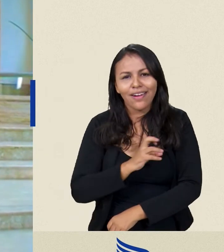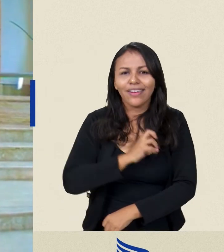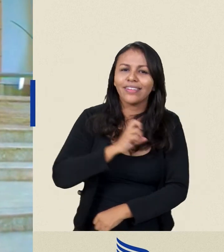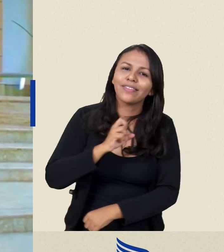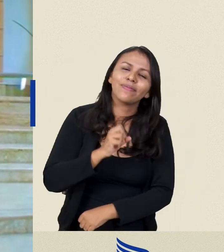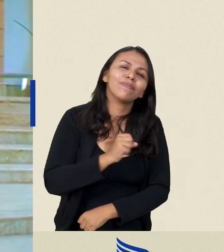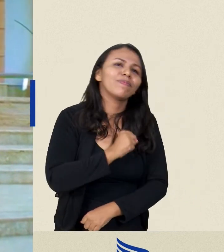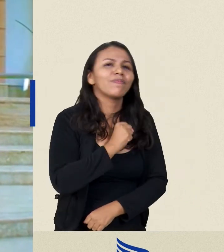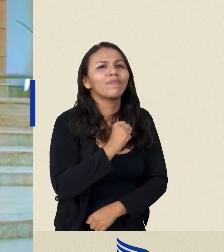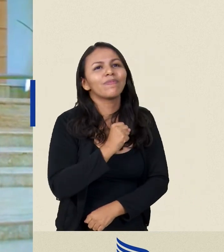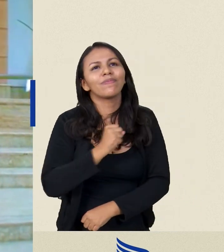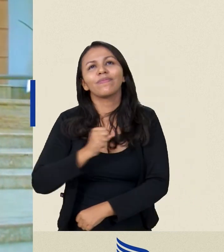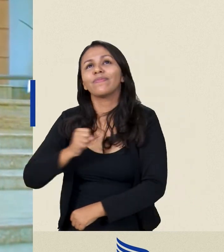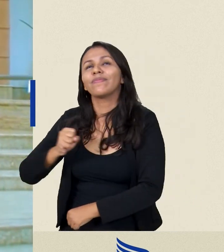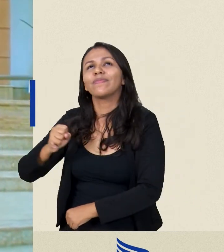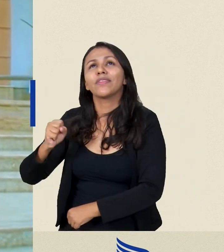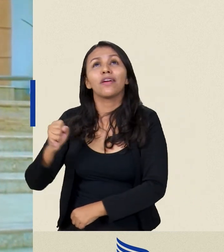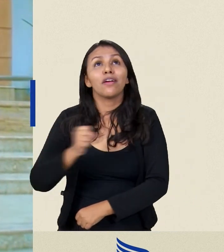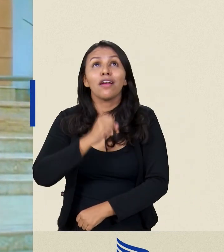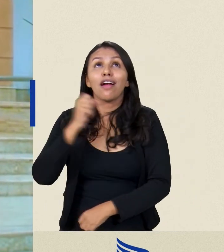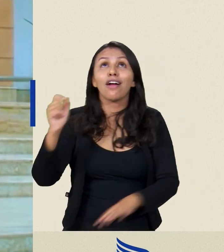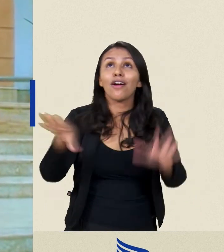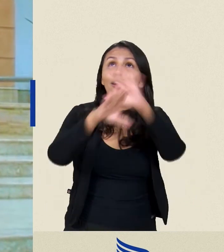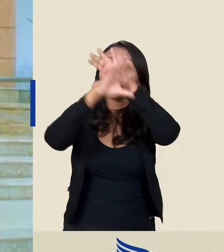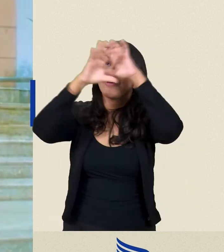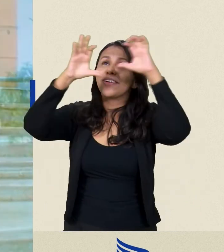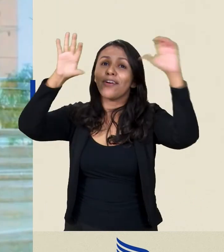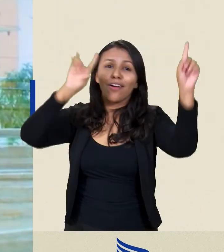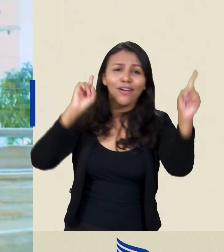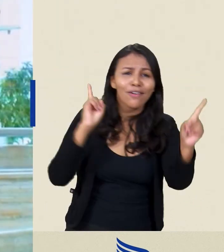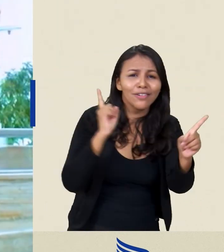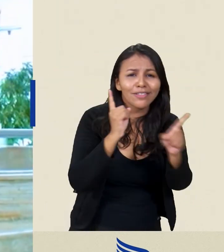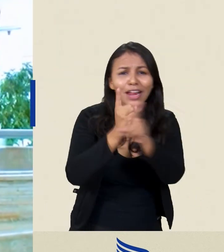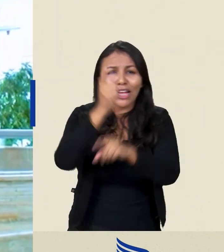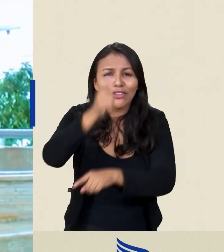meus. Lá hei de rever